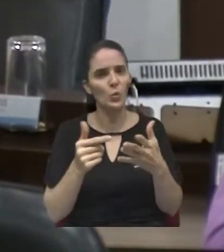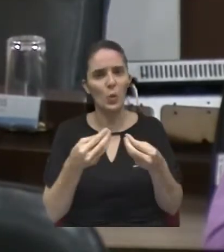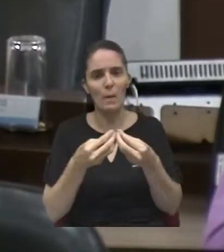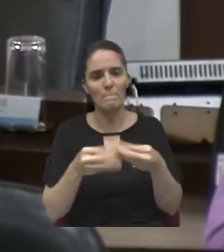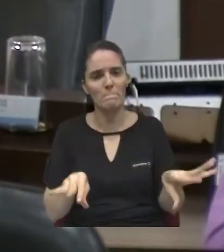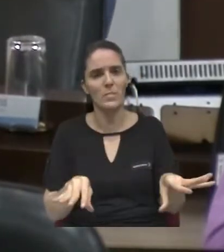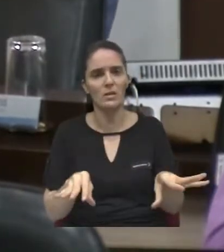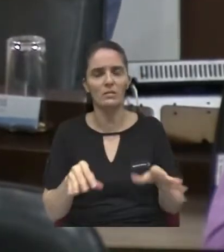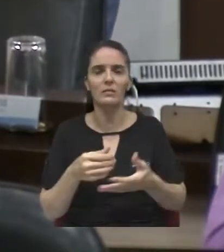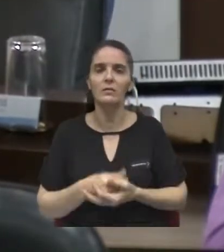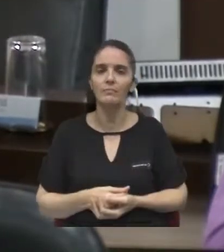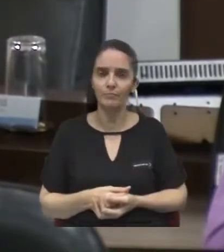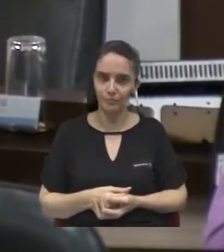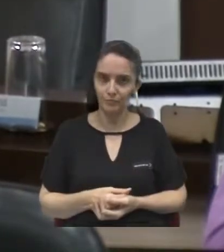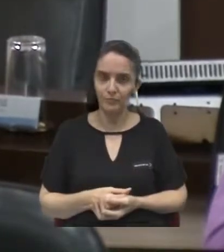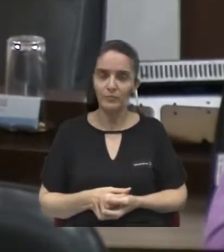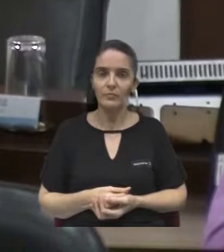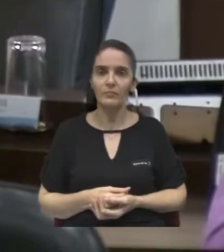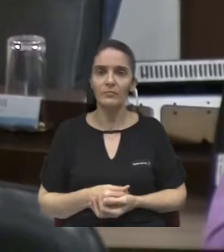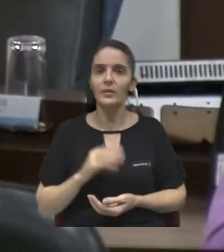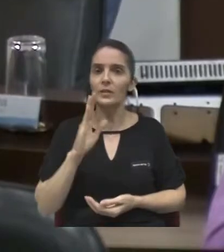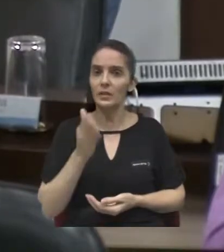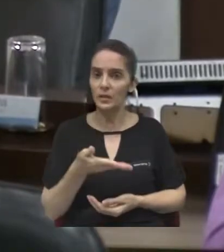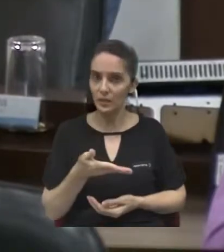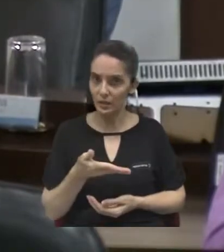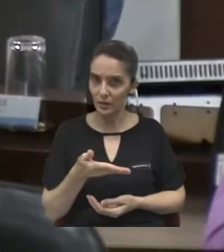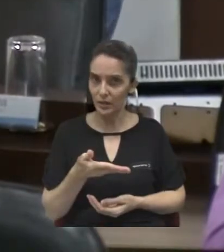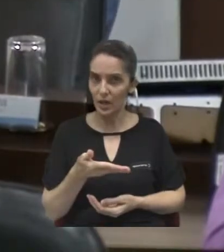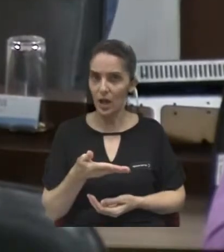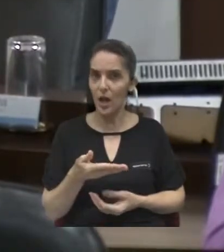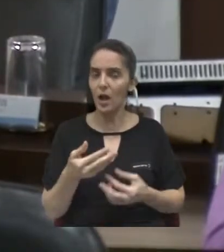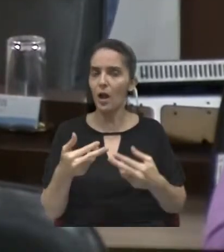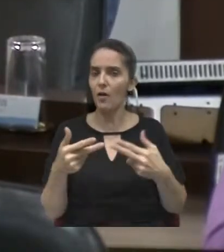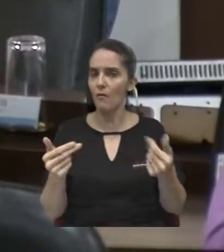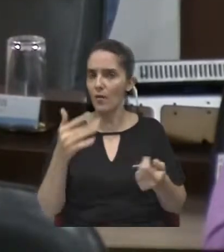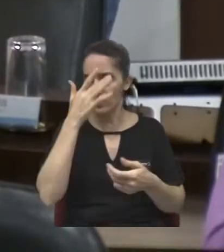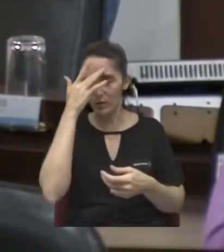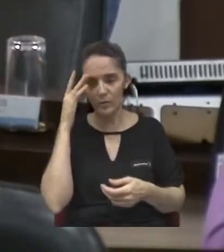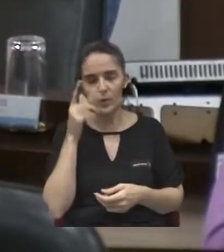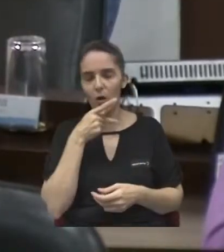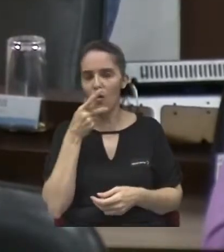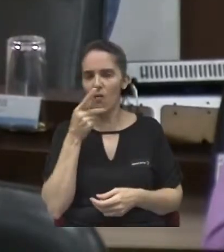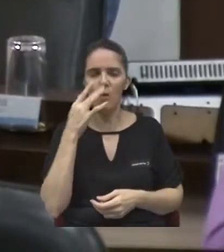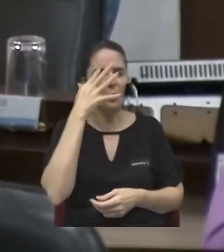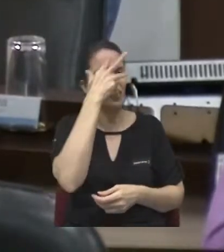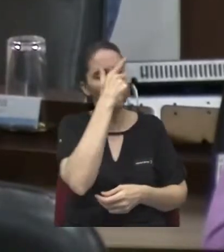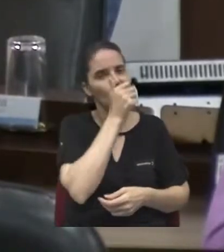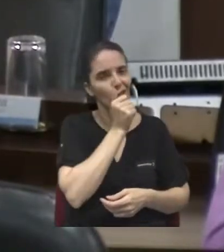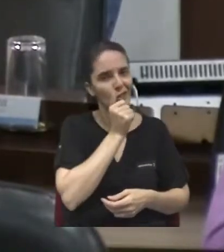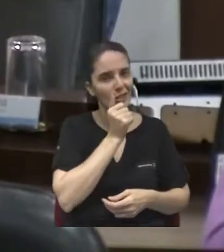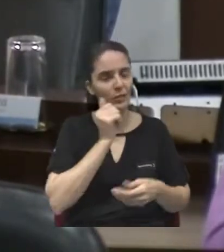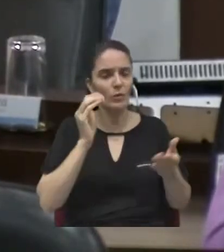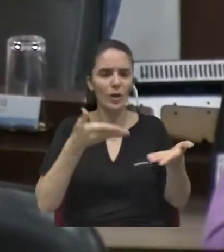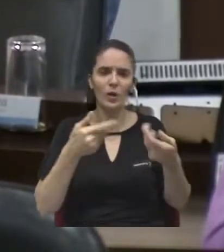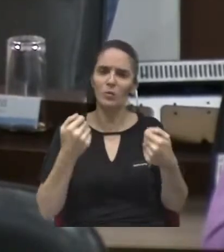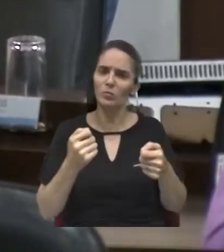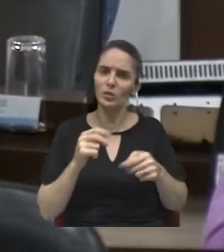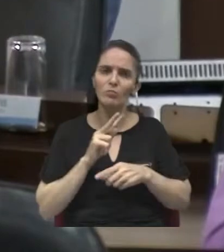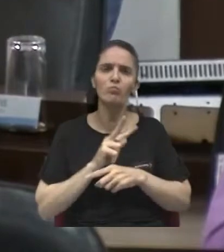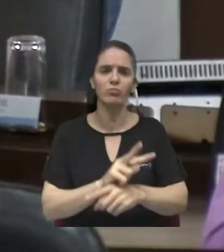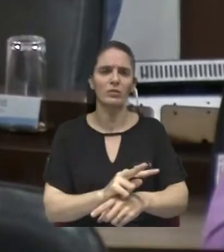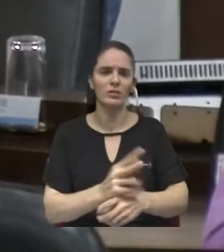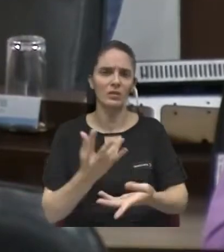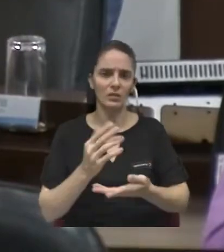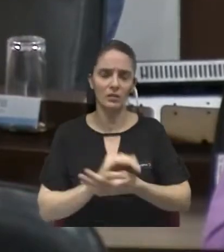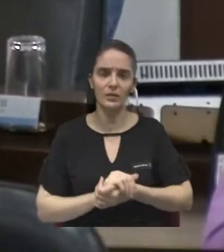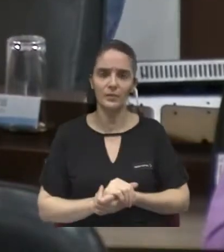na nossa cidade, que já foi motivo de muitos elogios. Então, eu fico triste por saber a forma